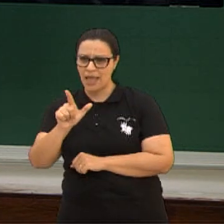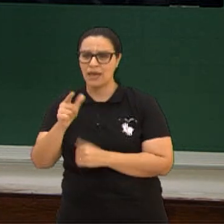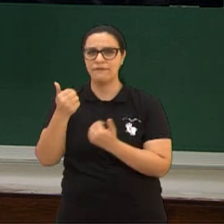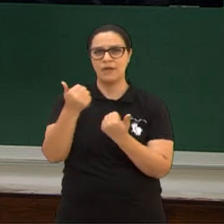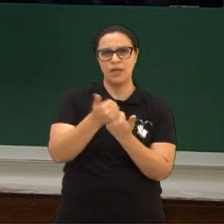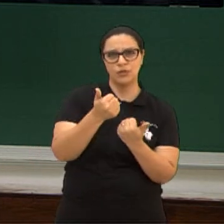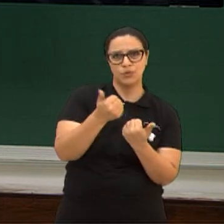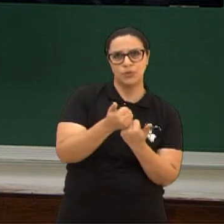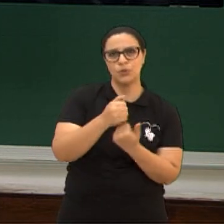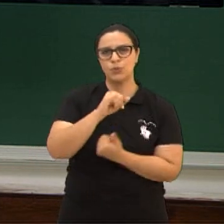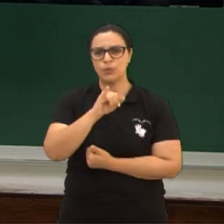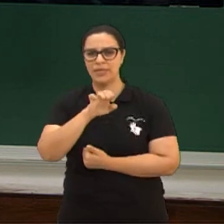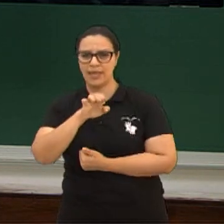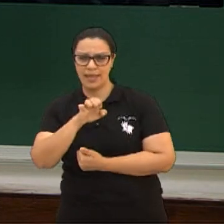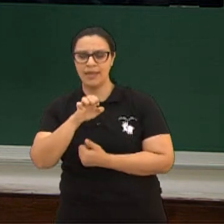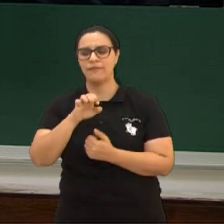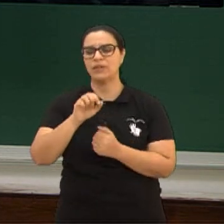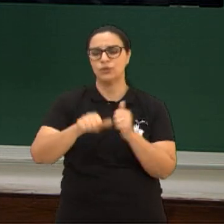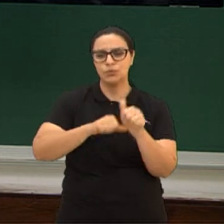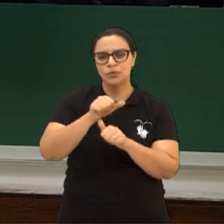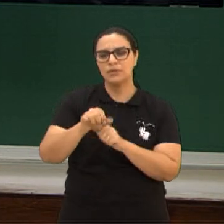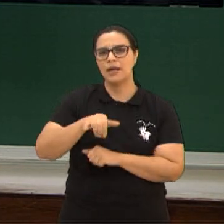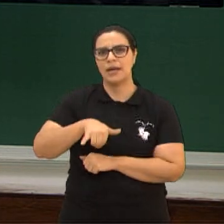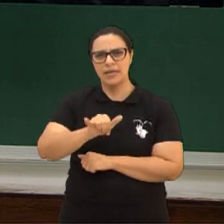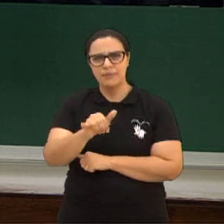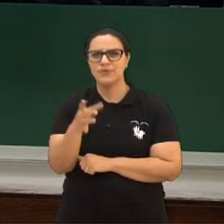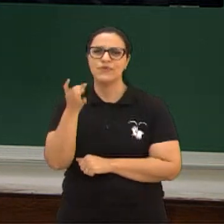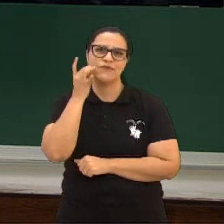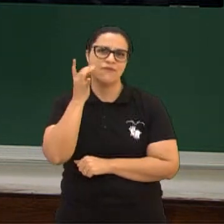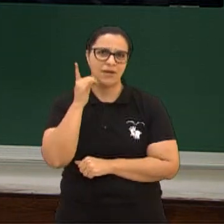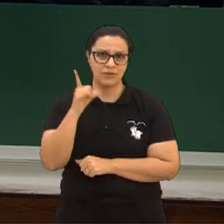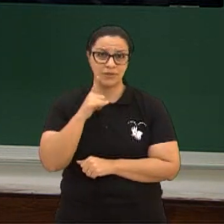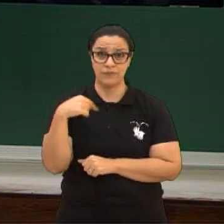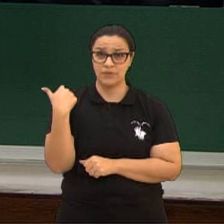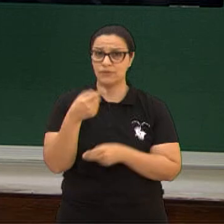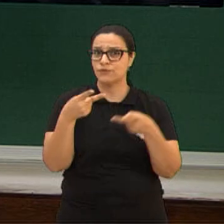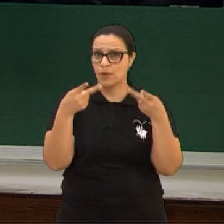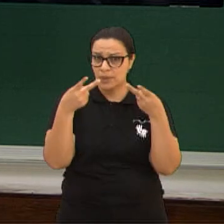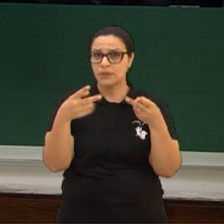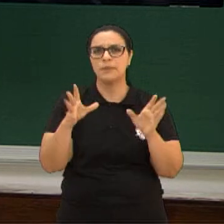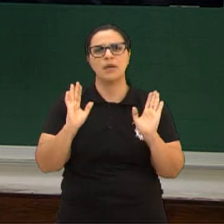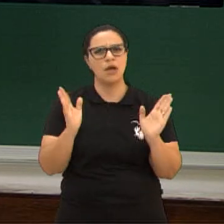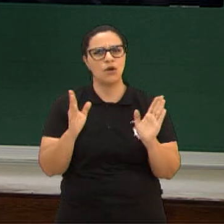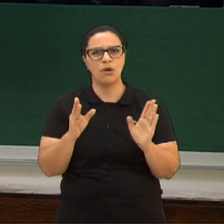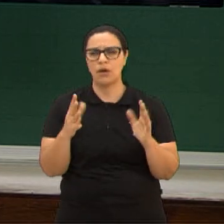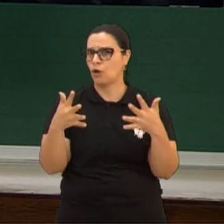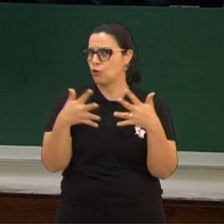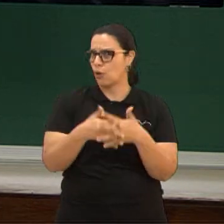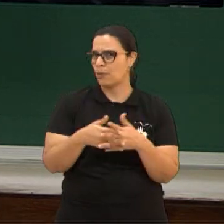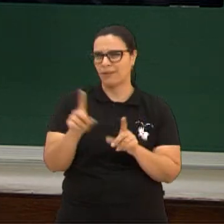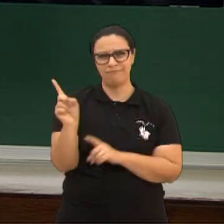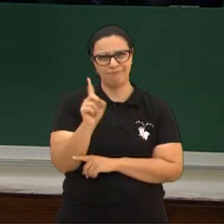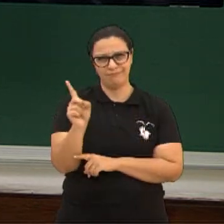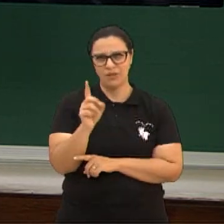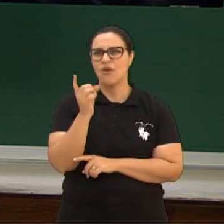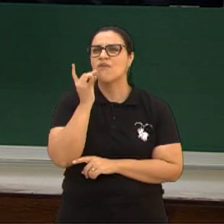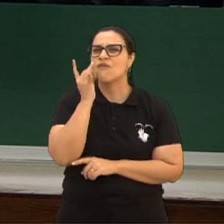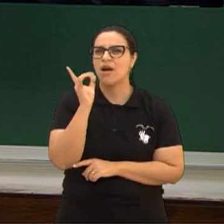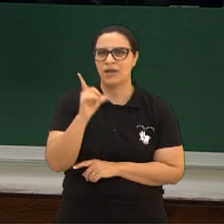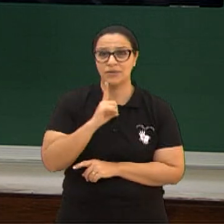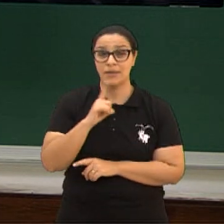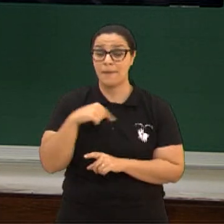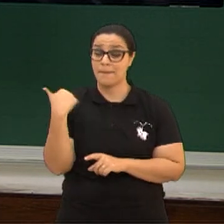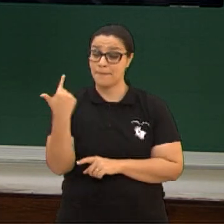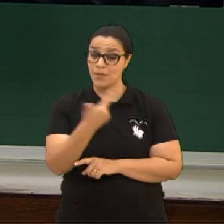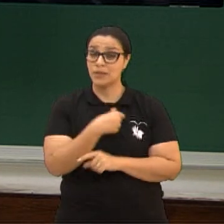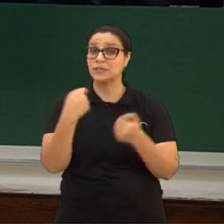trocando o i e o e pelo y, muito fácil. Vocês vão perceber que não é tão difícil assim. É